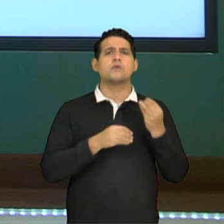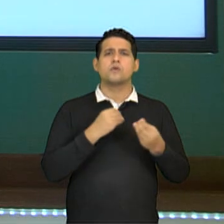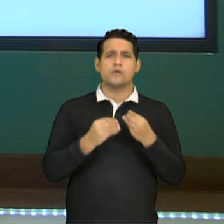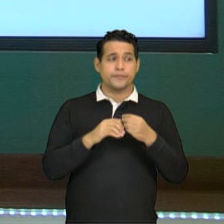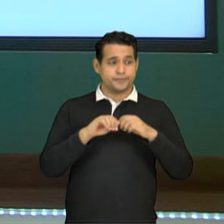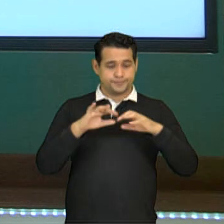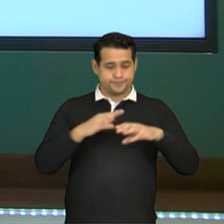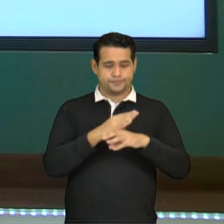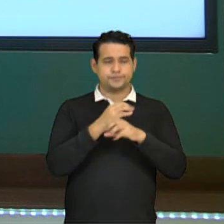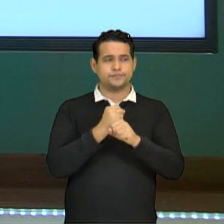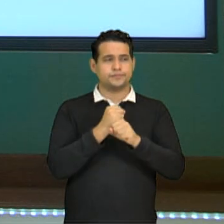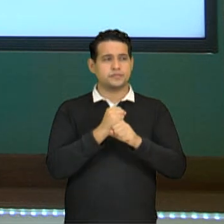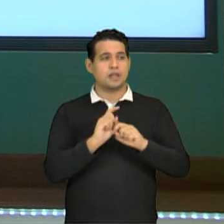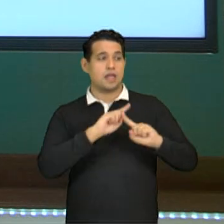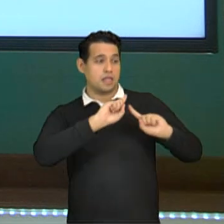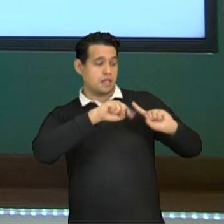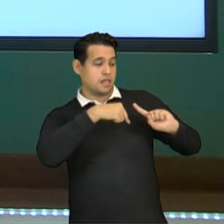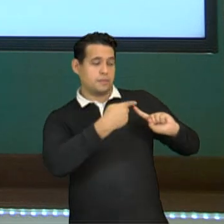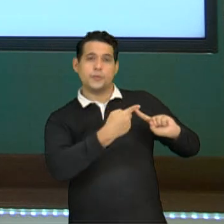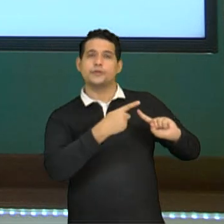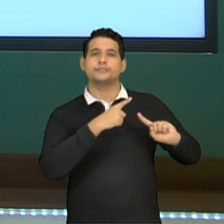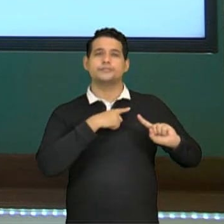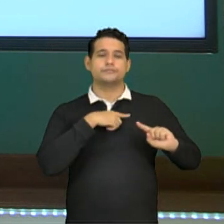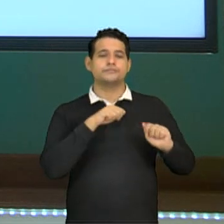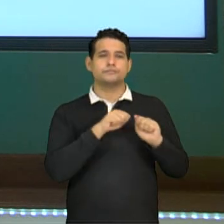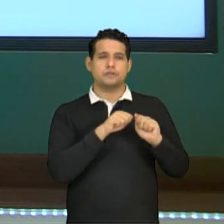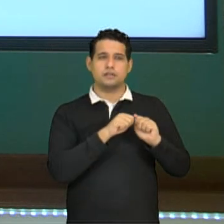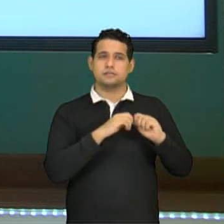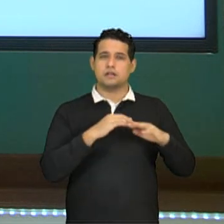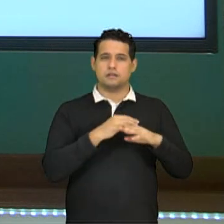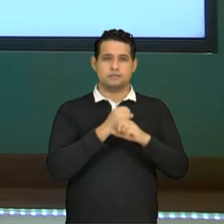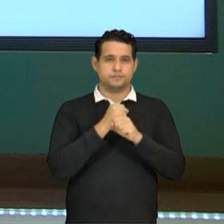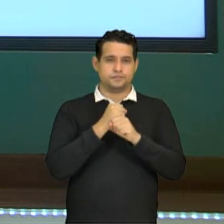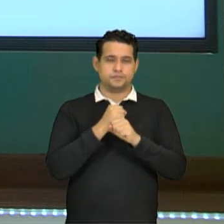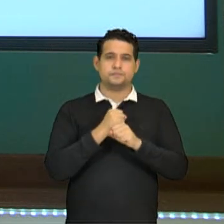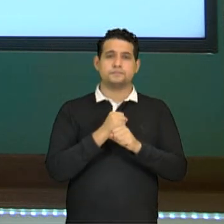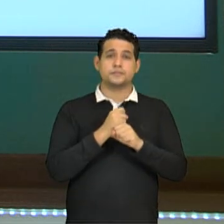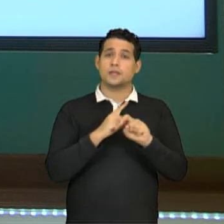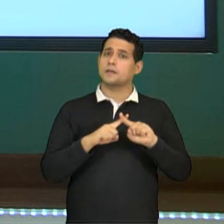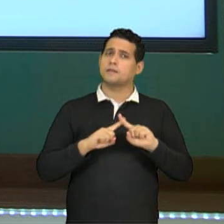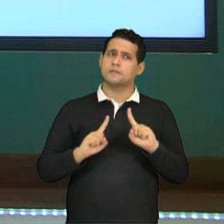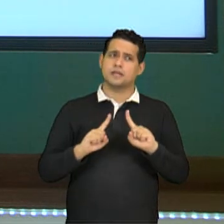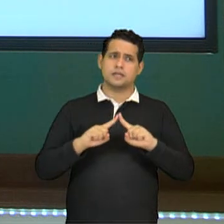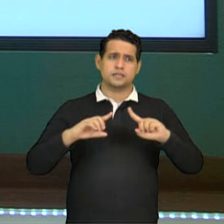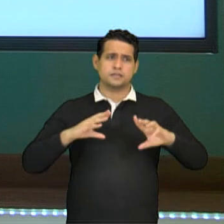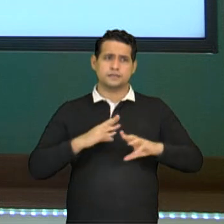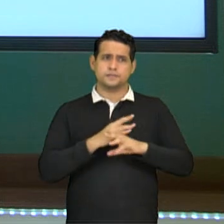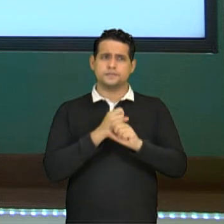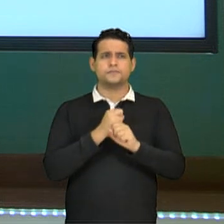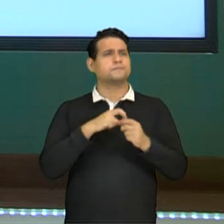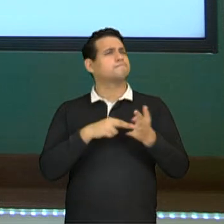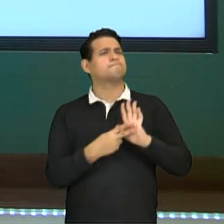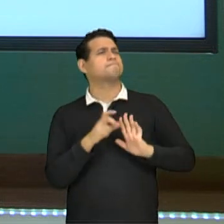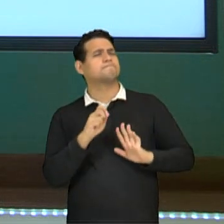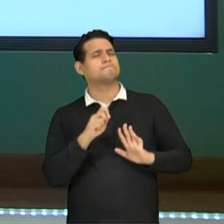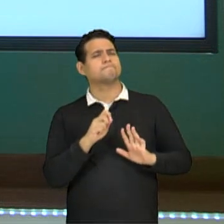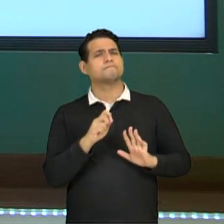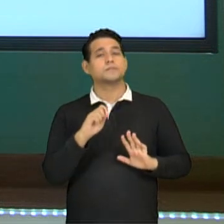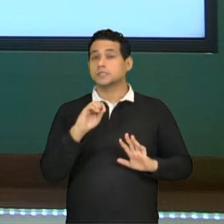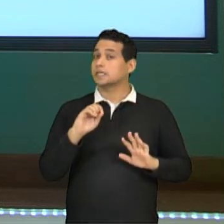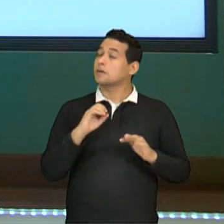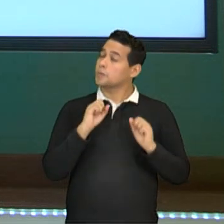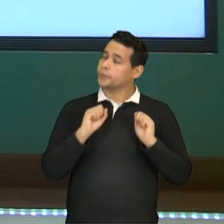as multiplicações e depois resolvemos a soma. Só que as multiplicações, elas podem